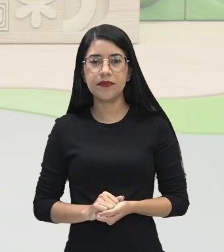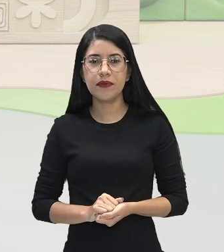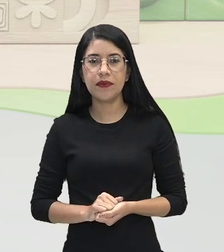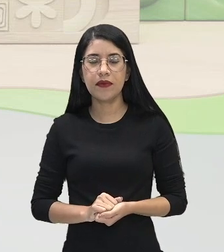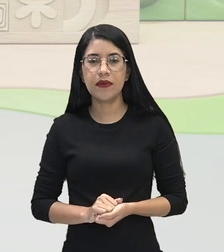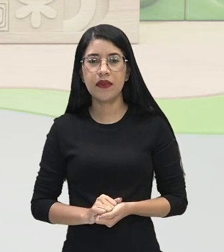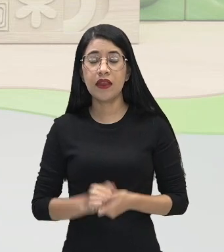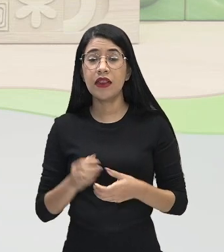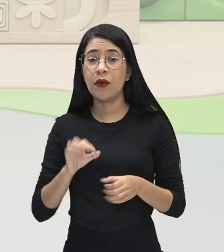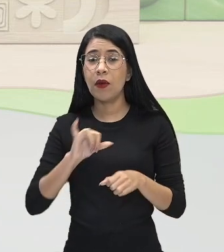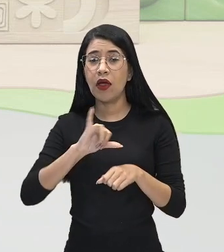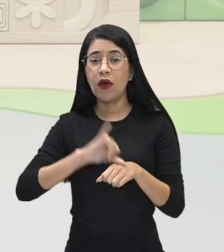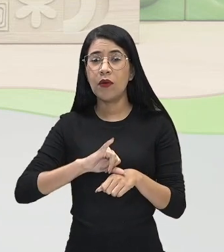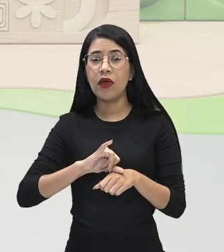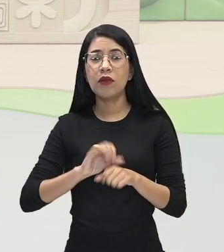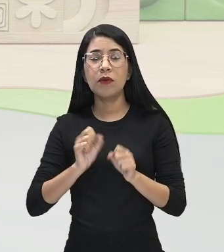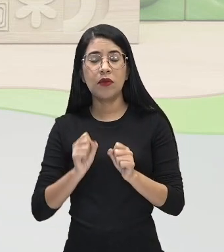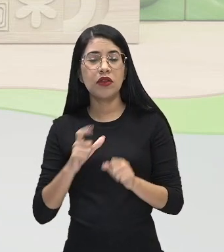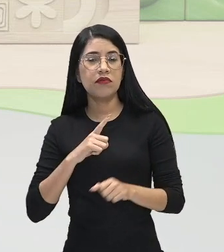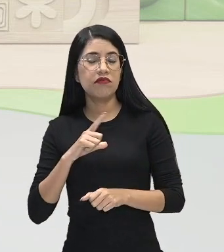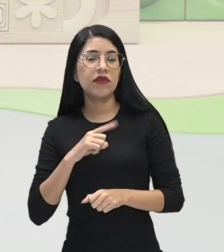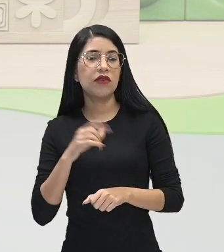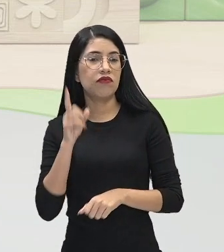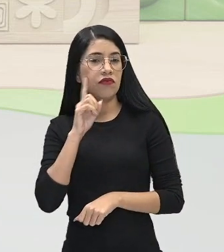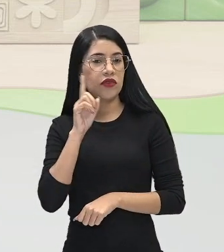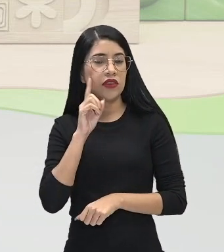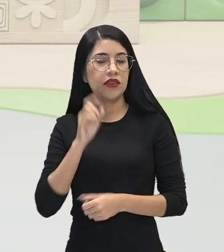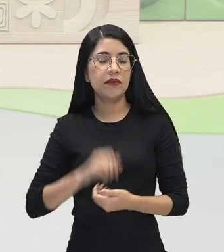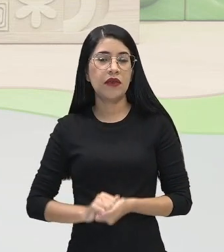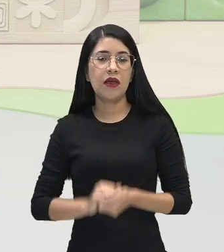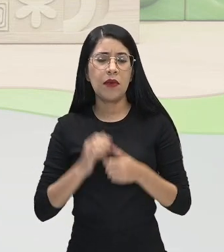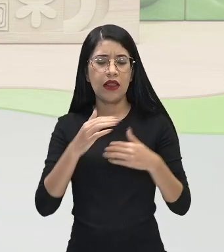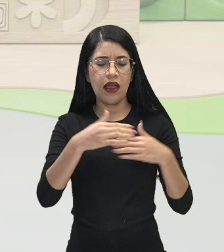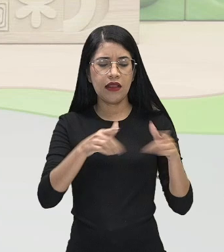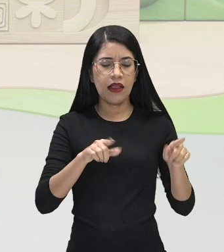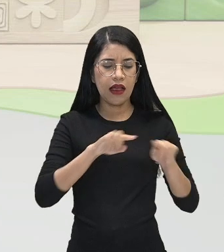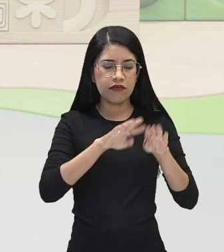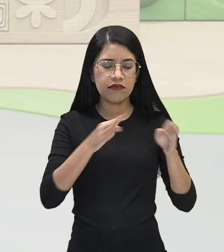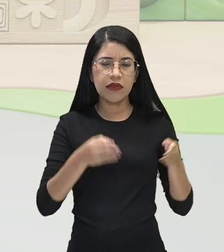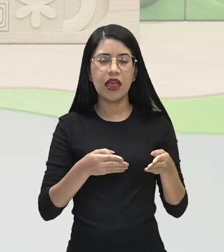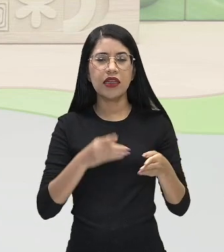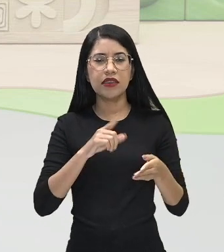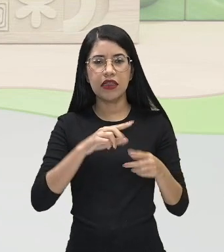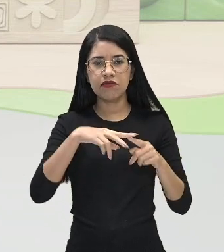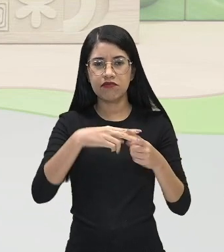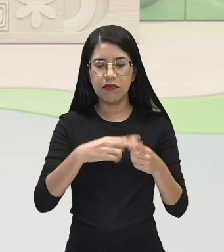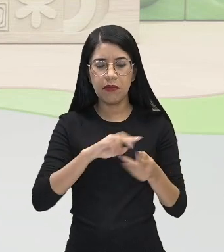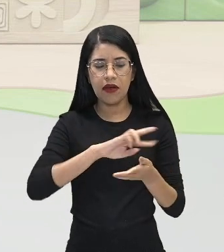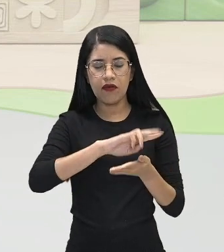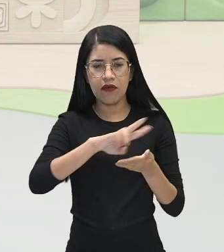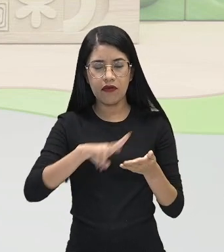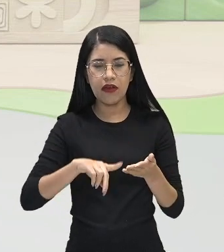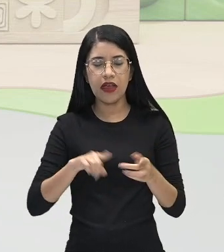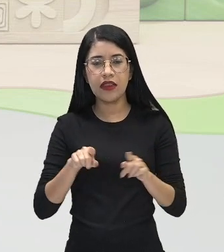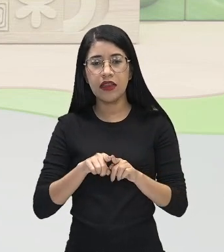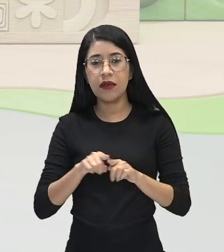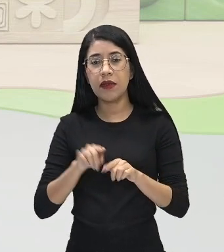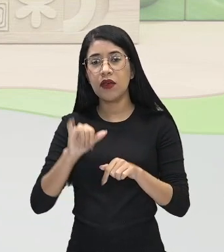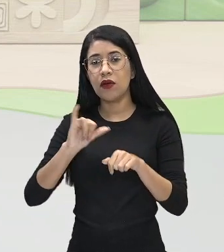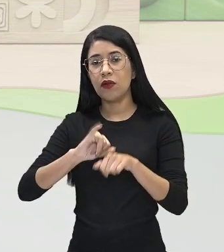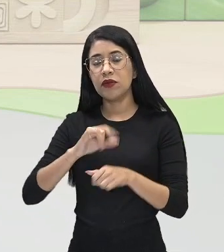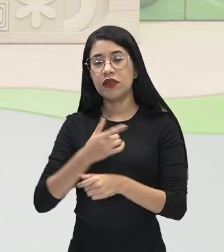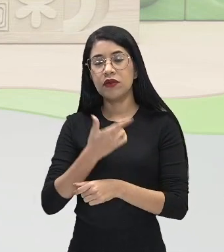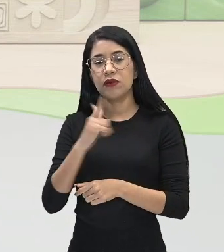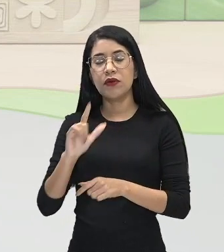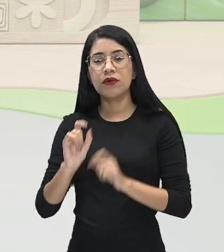Esses objetos podem estar aí no nosso dia a dia, né? Geralmente lá na caixinha de ferramentas, né? Mas existem outros objetos que